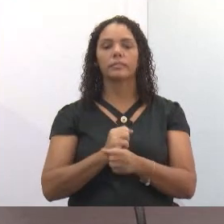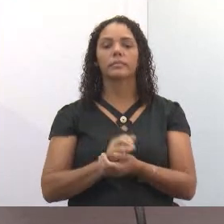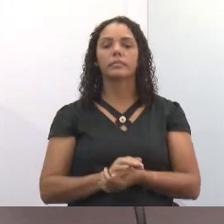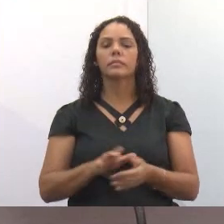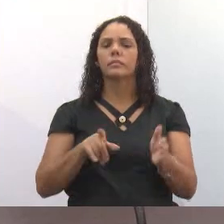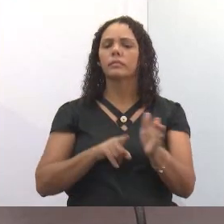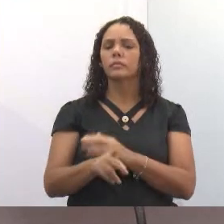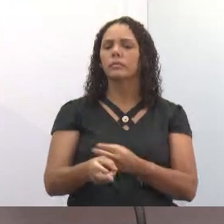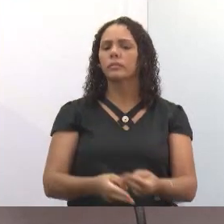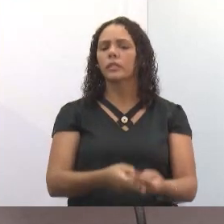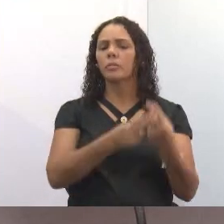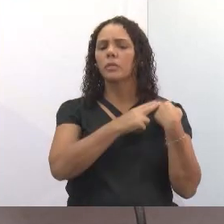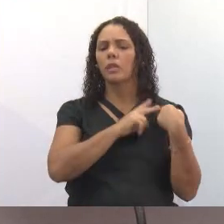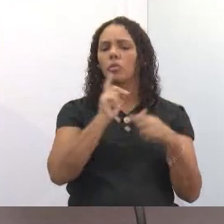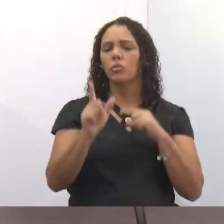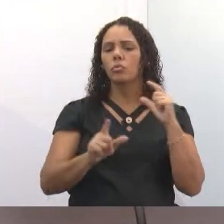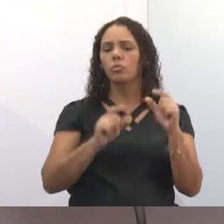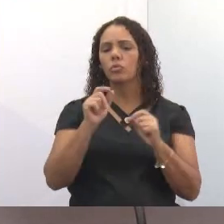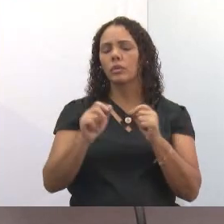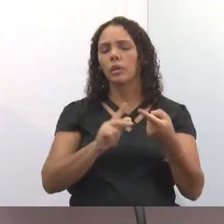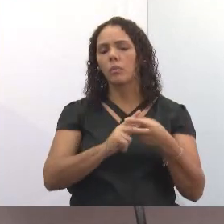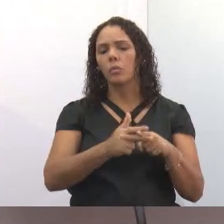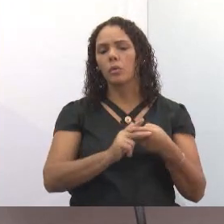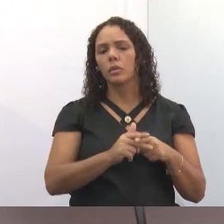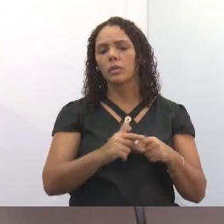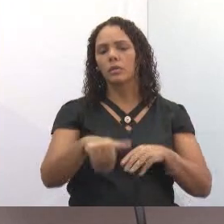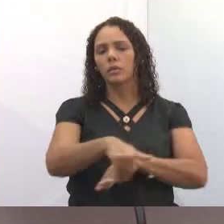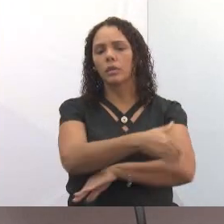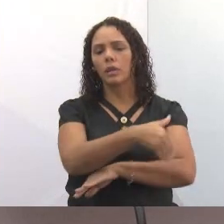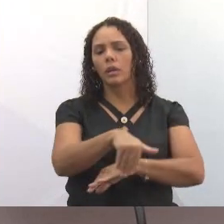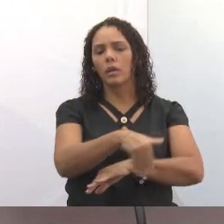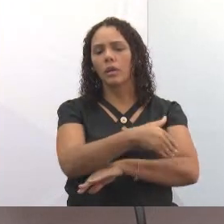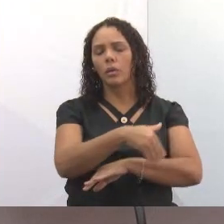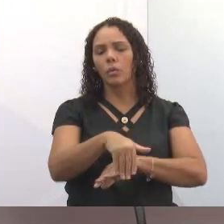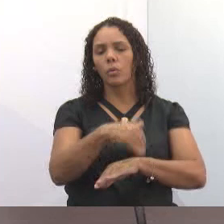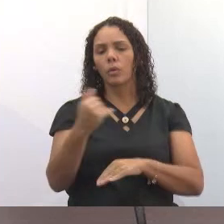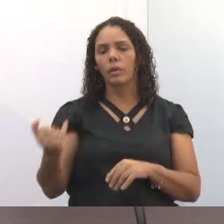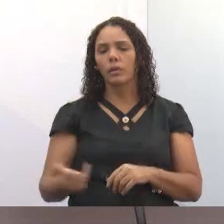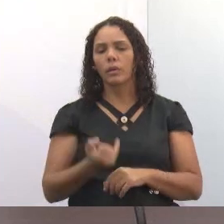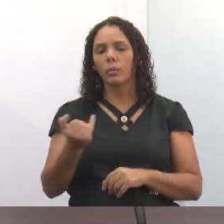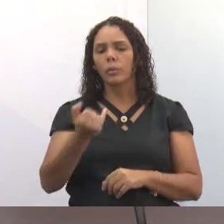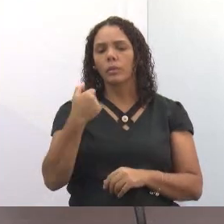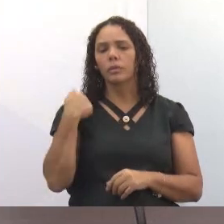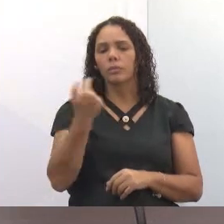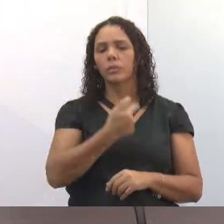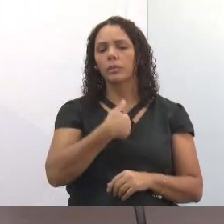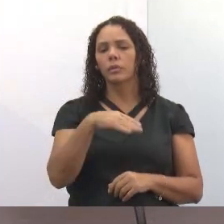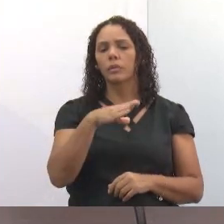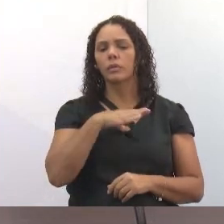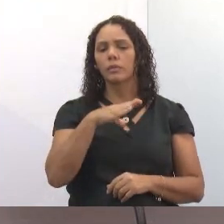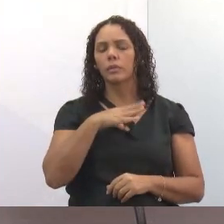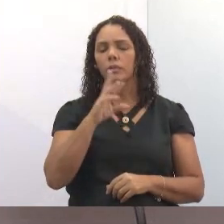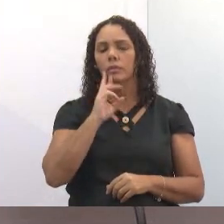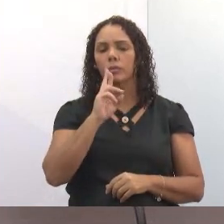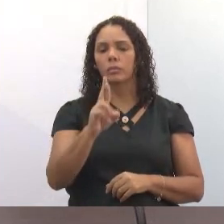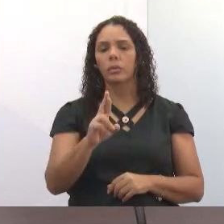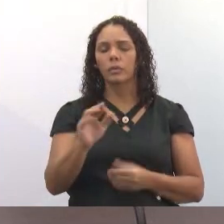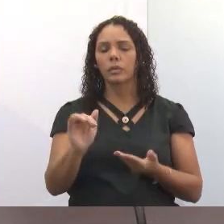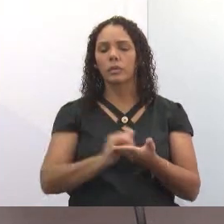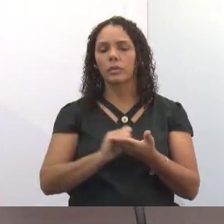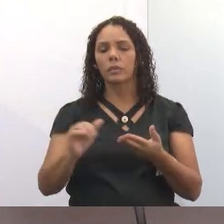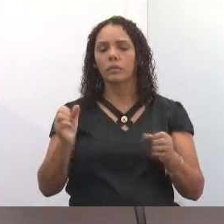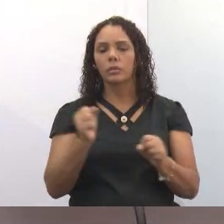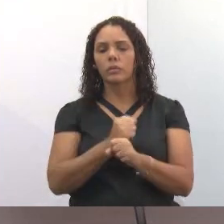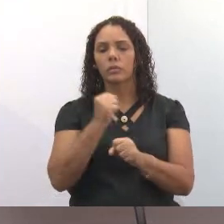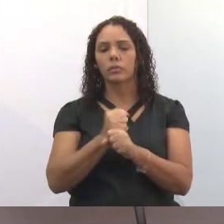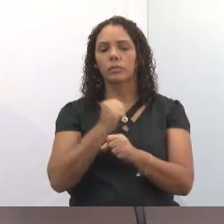De quem é a responsabilidade de realizar a manutenção da referida via, que é de extrema importância para a nossa cidade? Resposta, Secretaria de